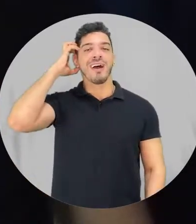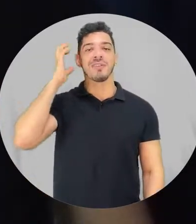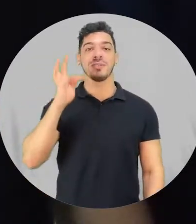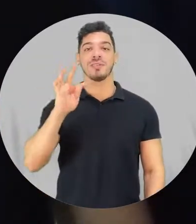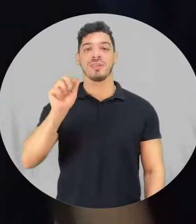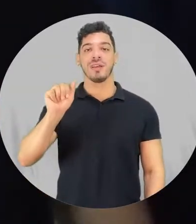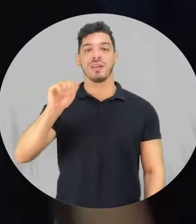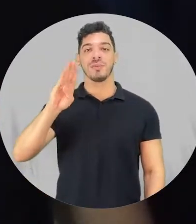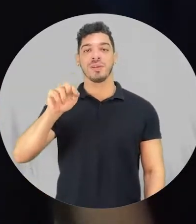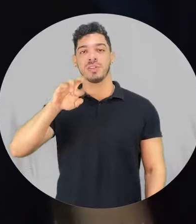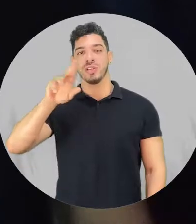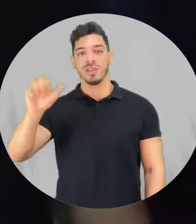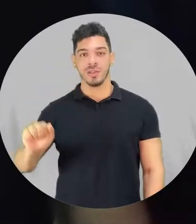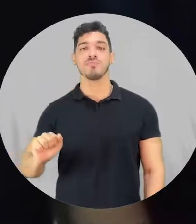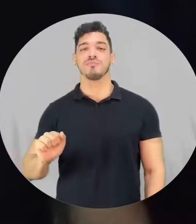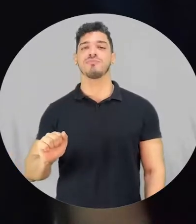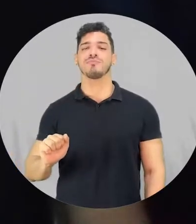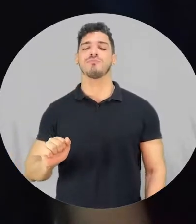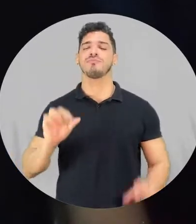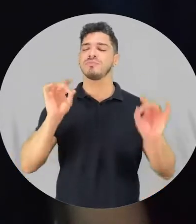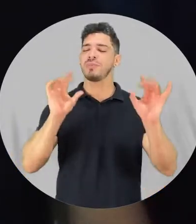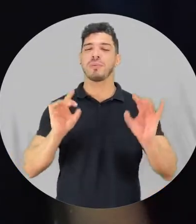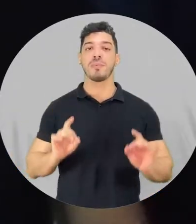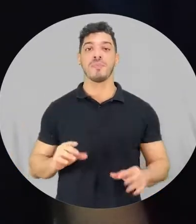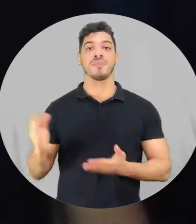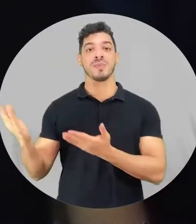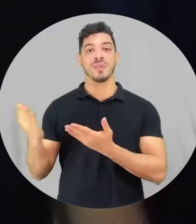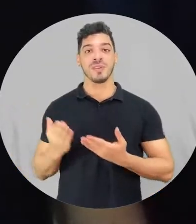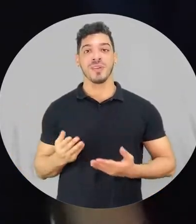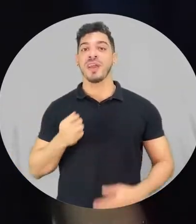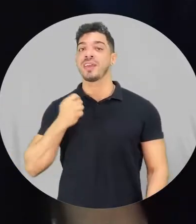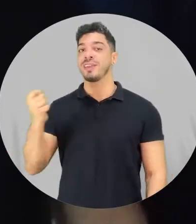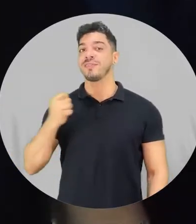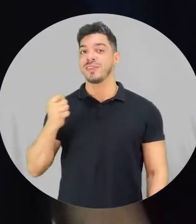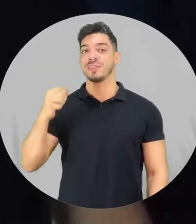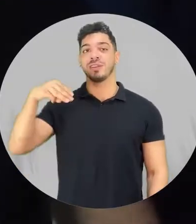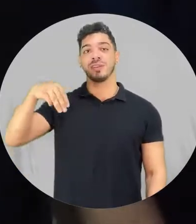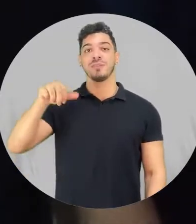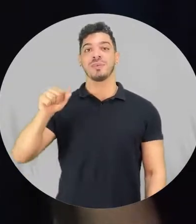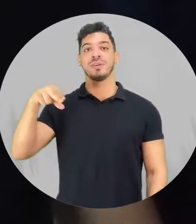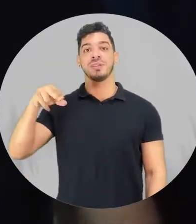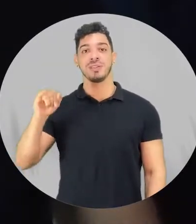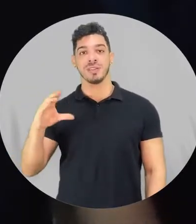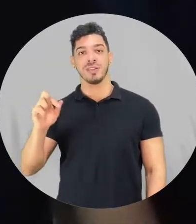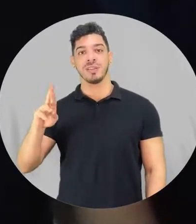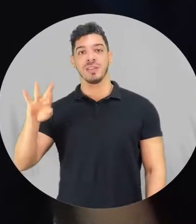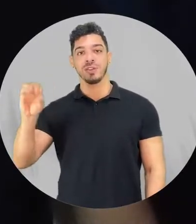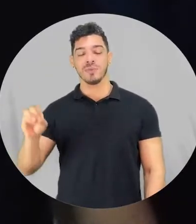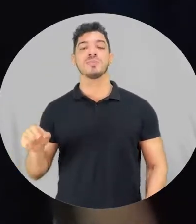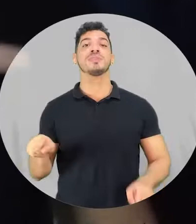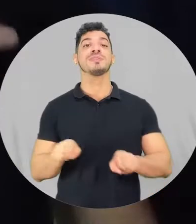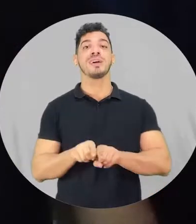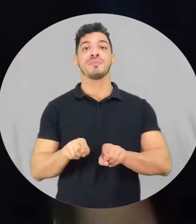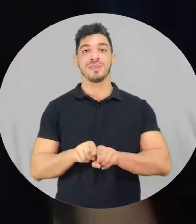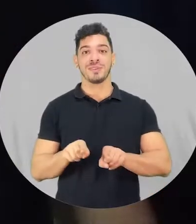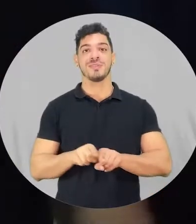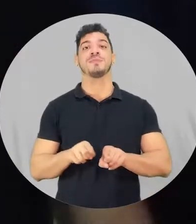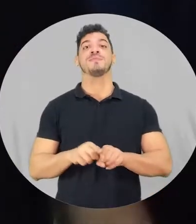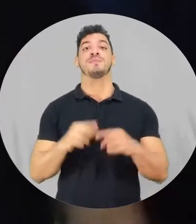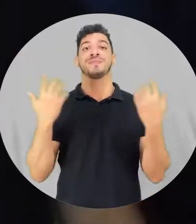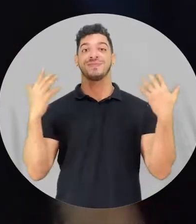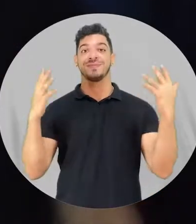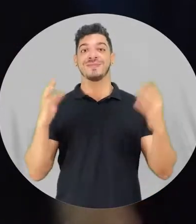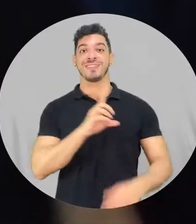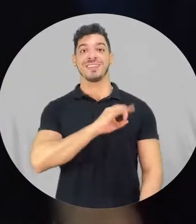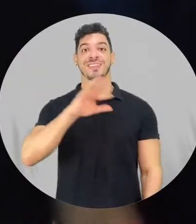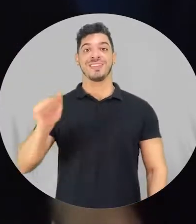Tem entrevista com o cantor e compositor Mani Carneiro e também tem um tributo ao Dia do Cantor Lírico. A gente vai ouvir o que